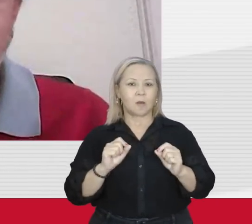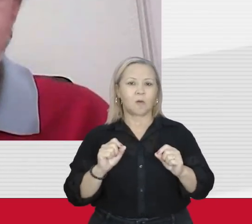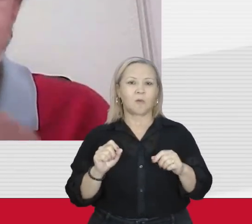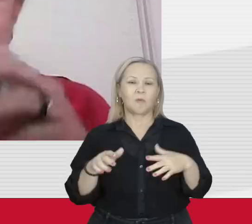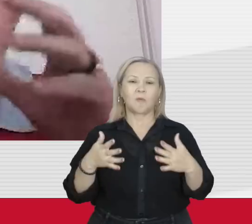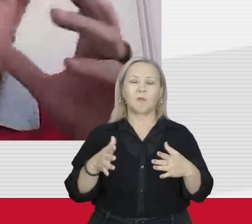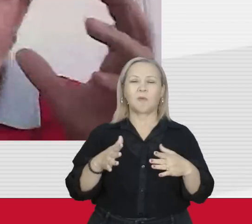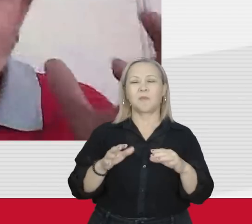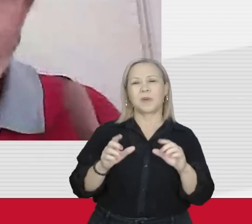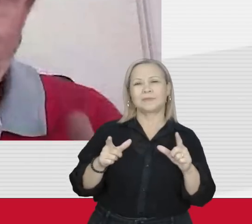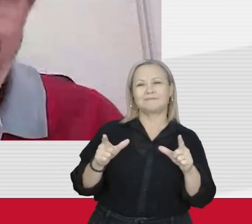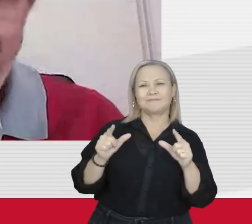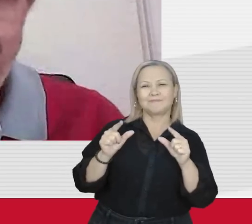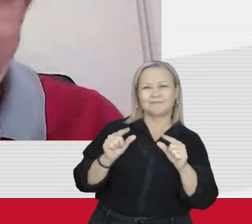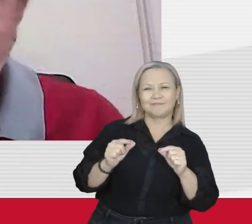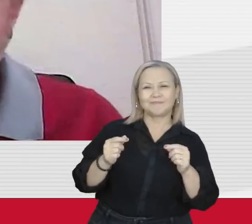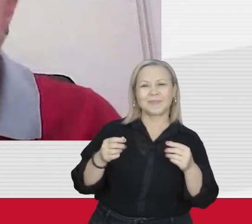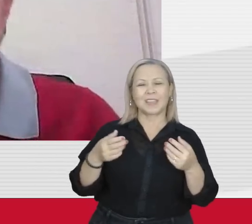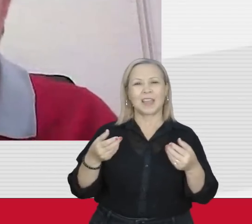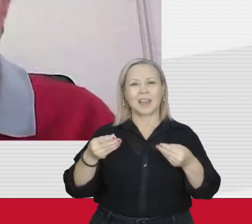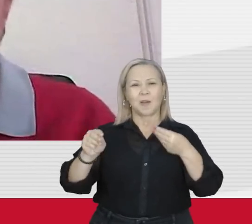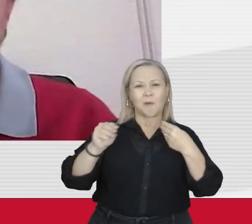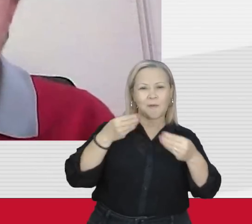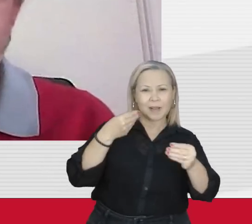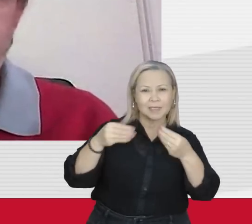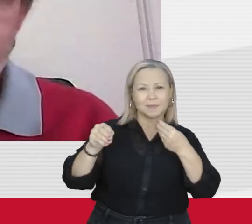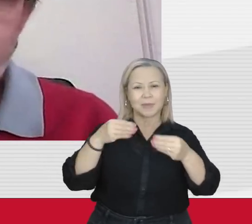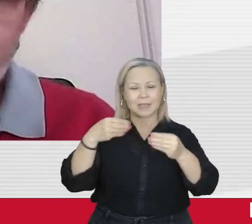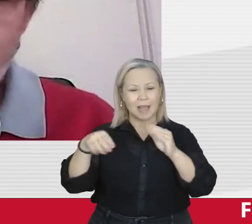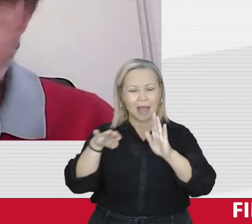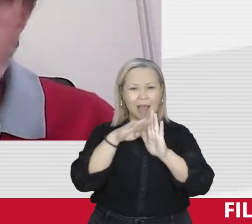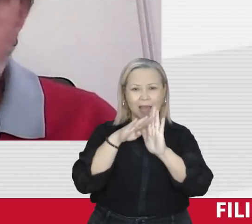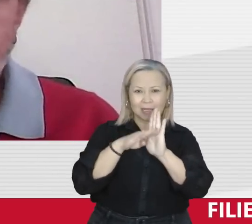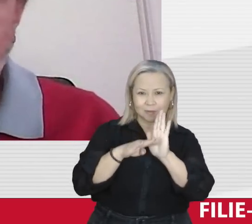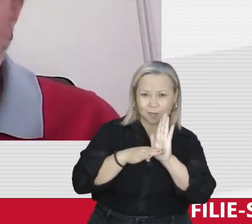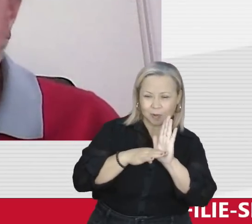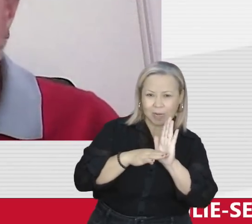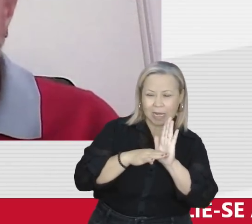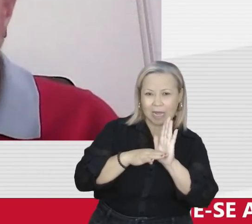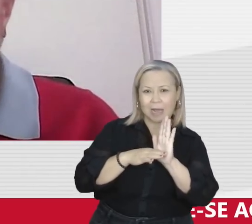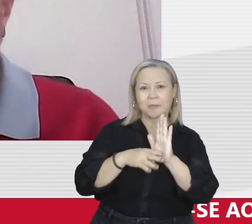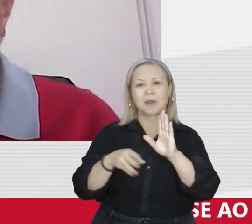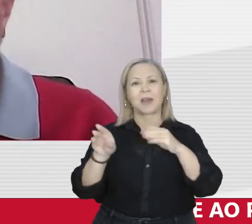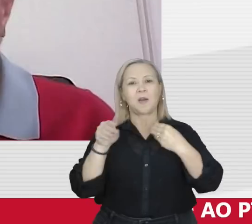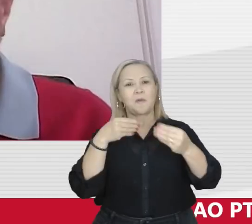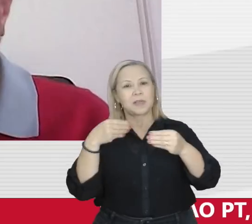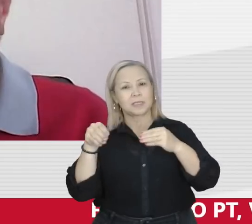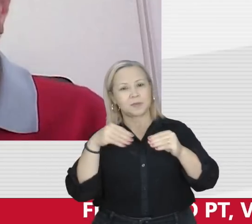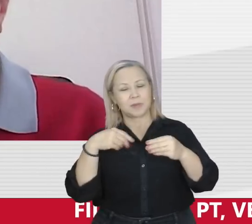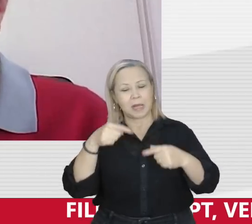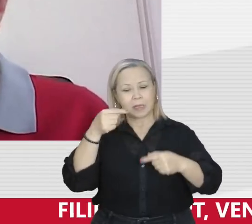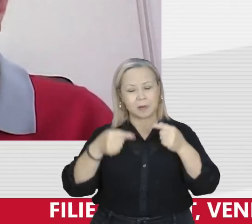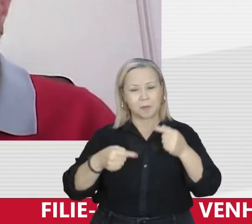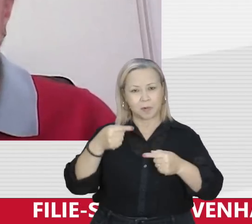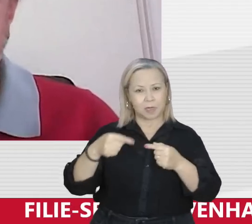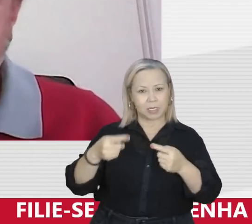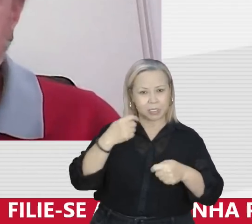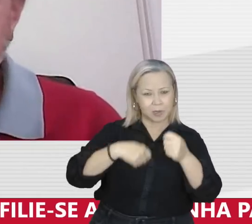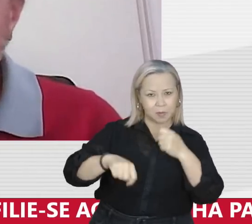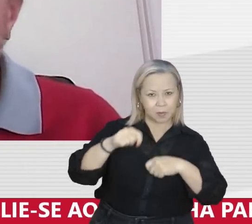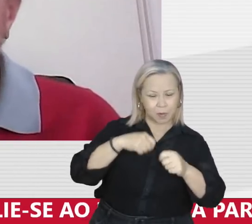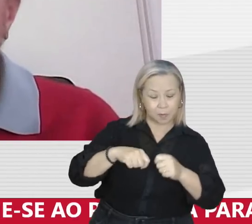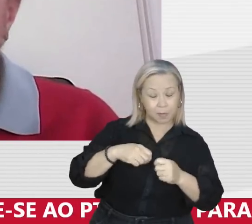seu programa, uma moderação na sua política econômica e assim por diante, né? Eu